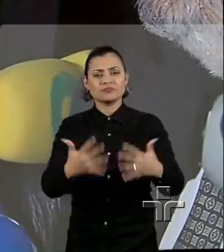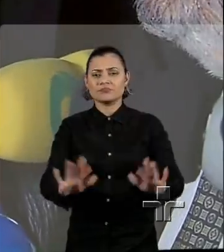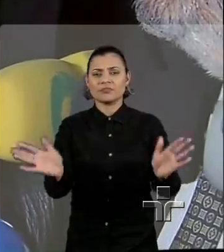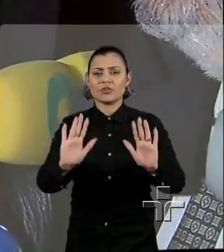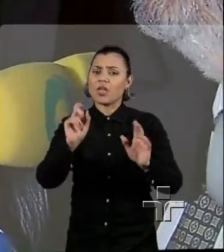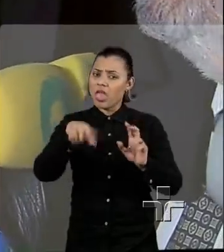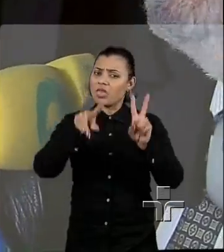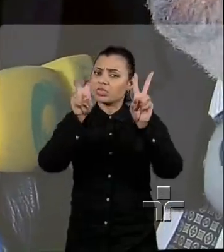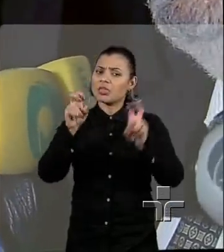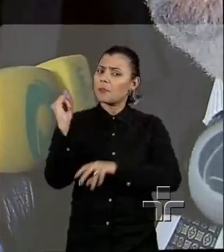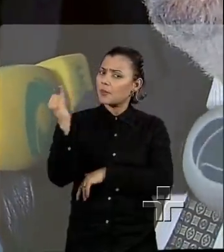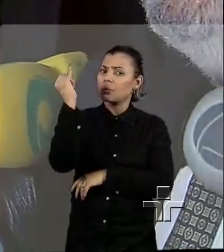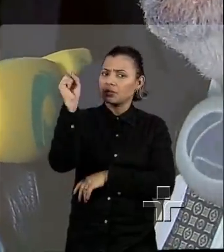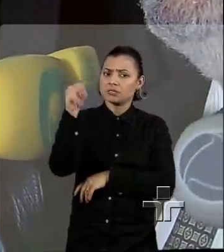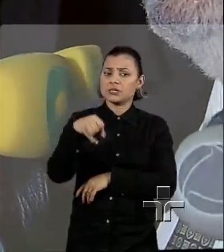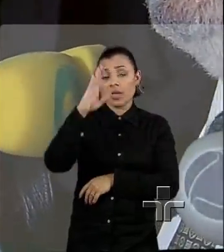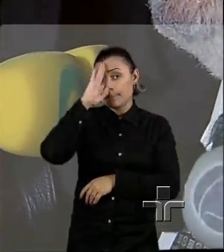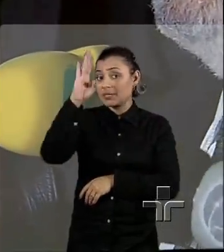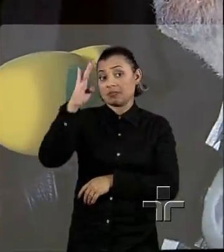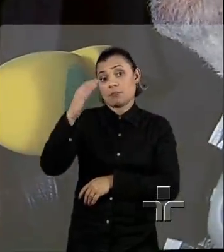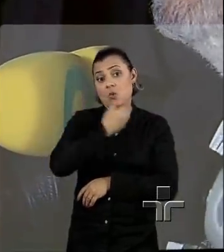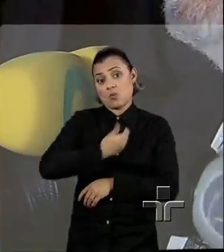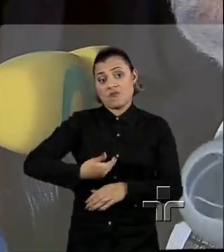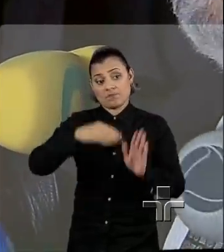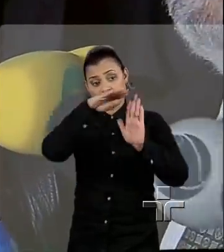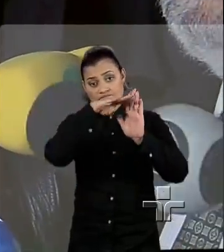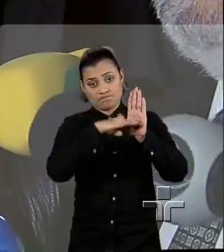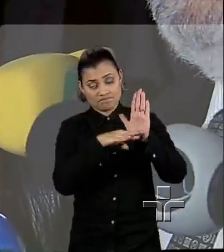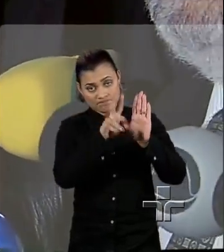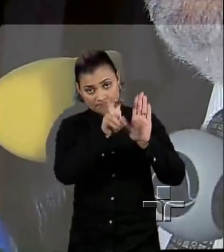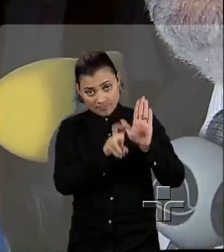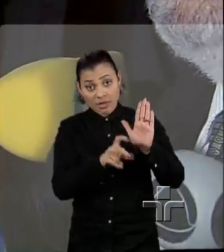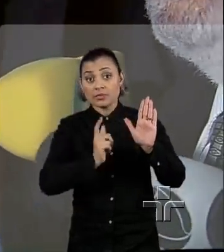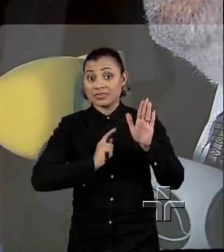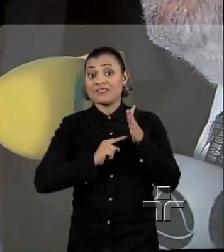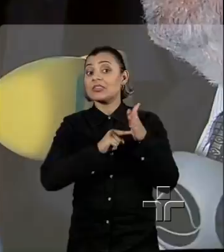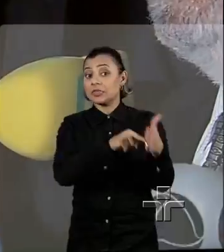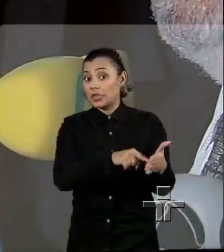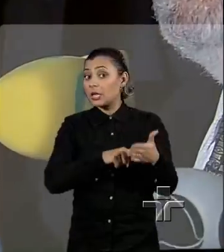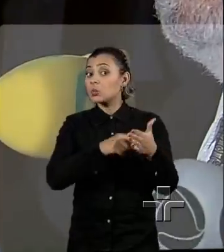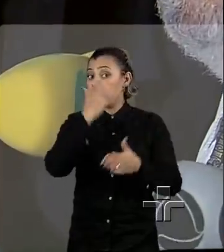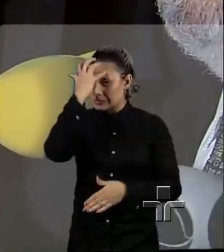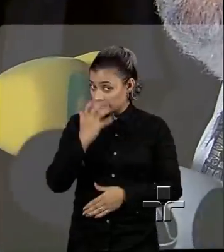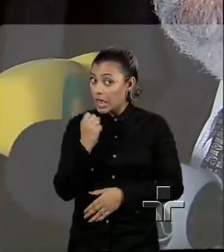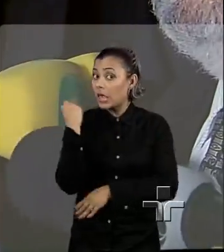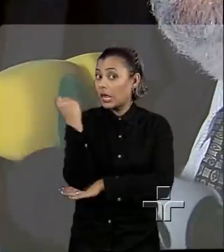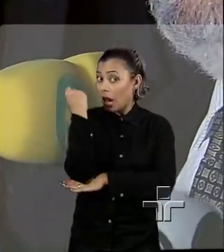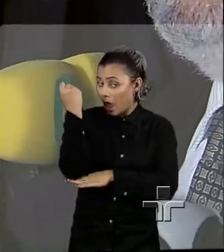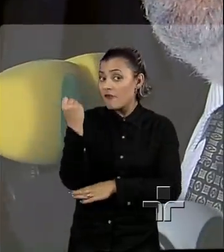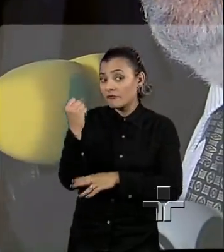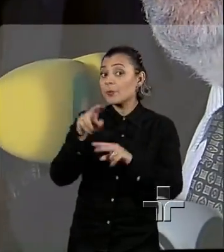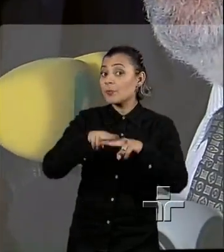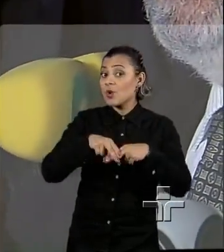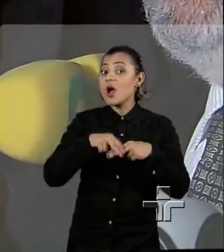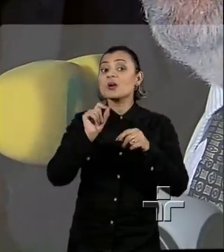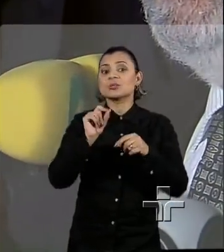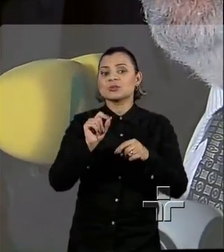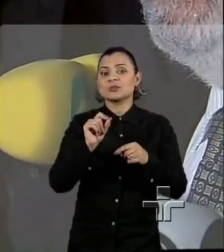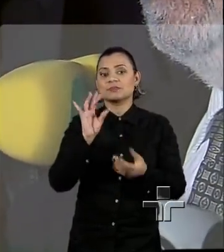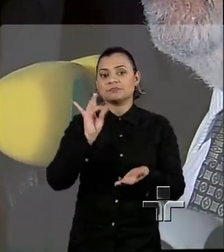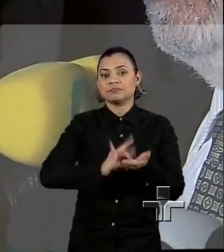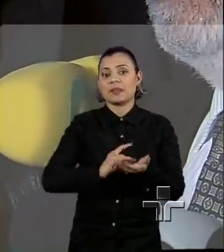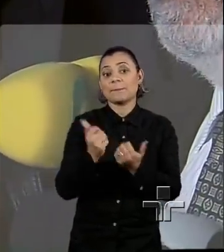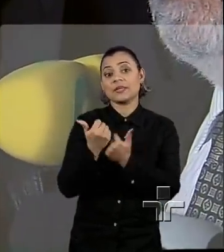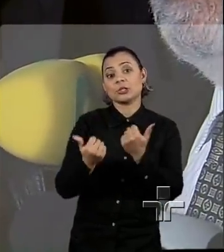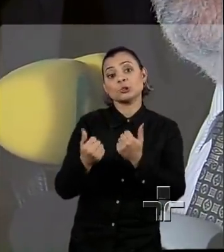tão importante, a principal agenda do governo, tendo em vista as denúncias graves em torno das revelações sobre o que fez o